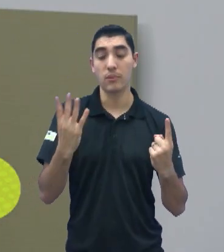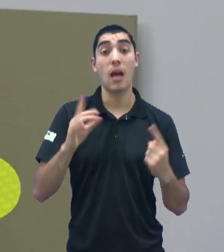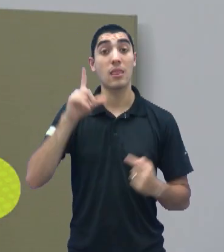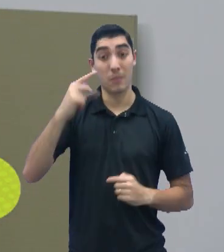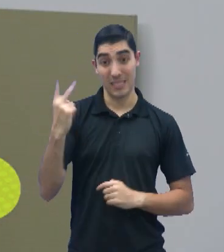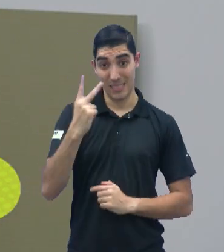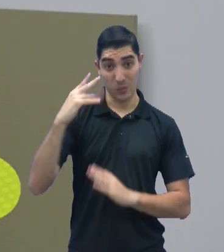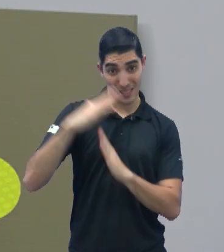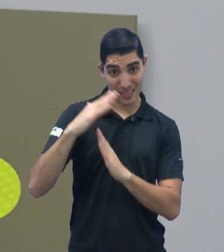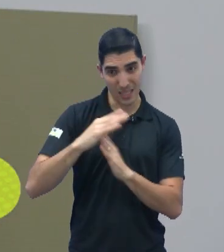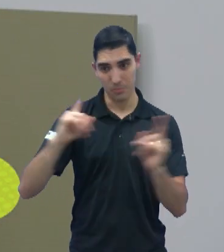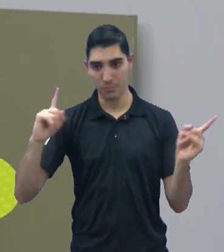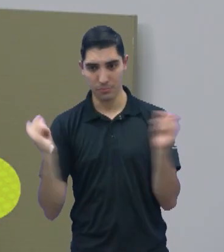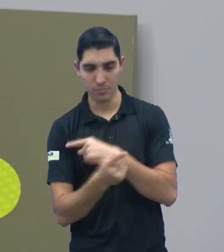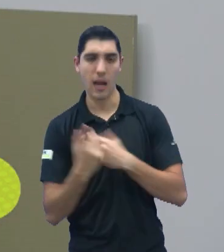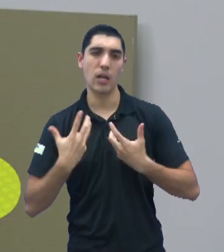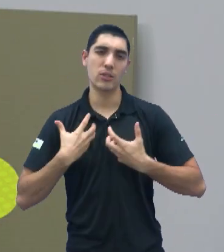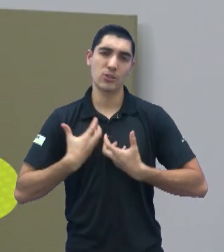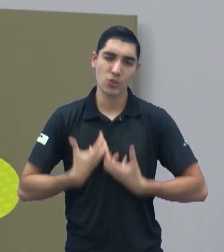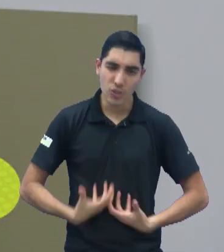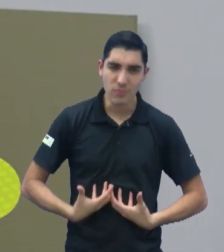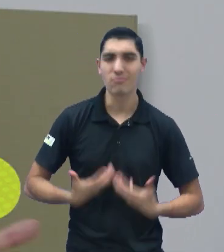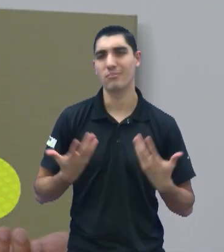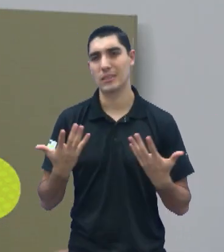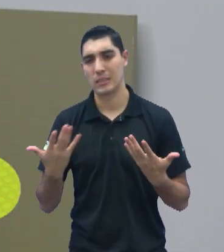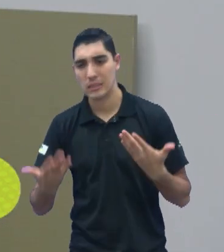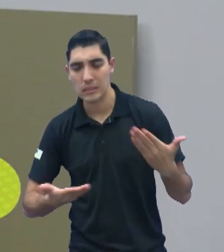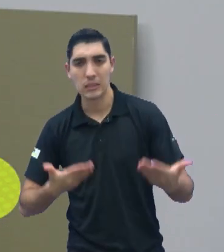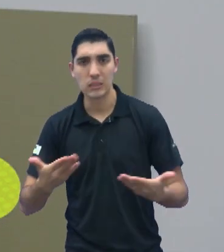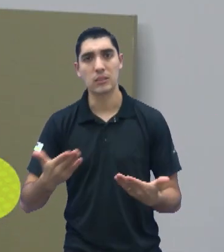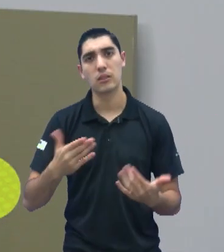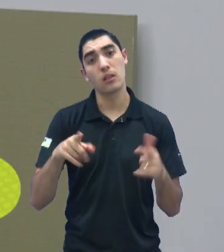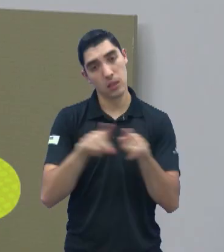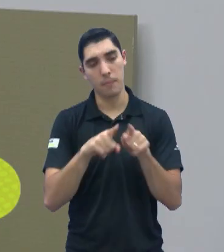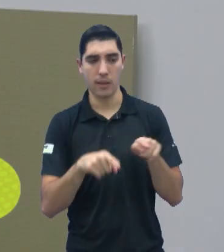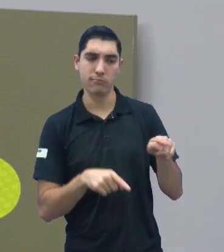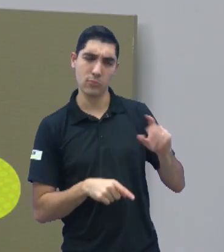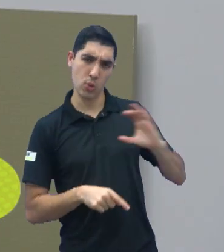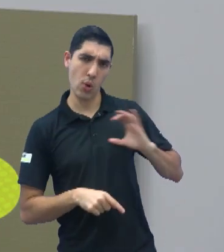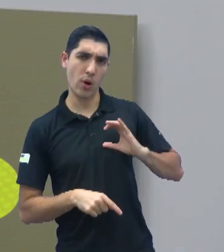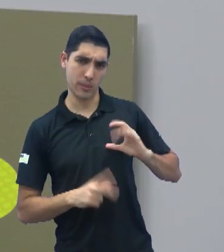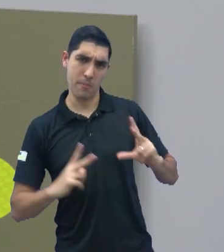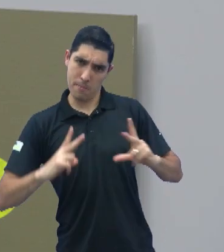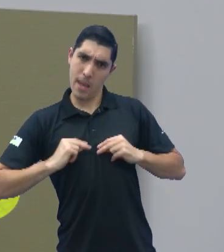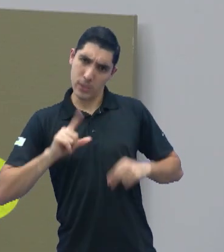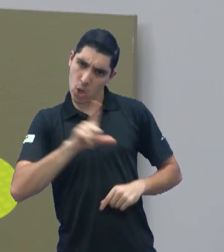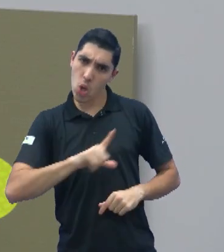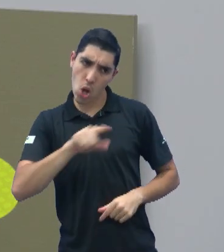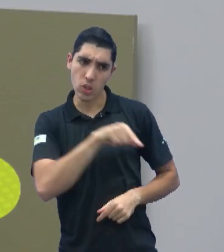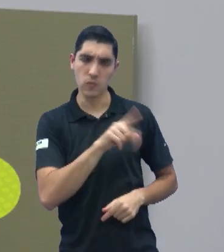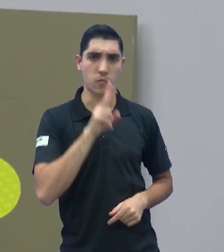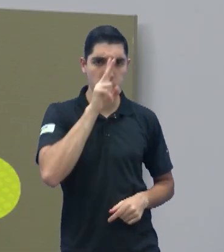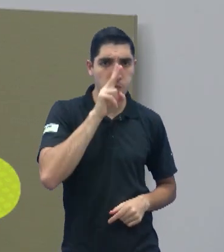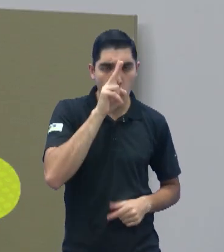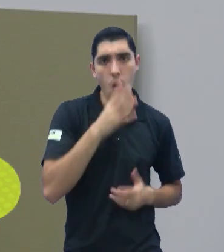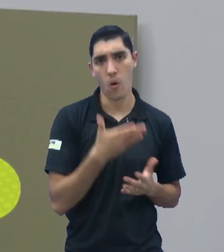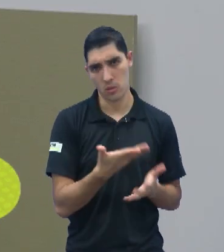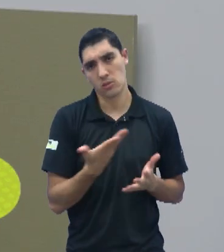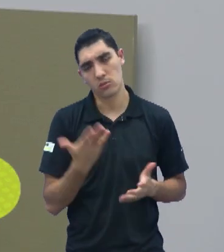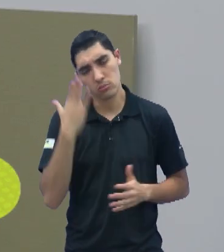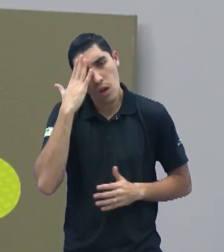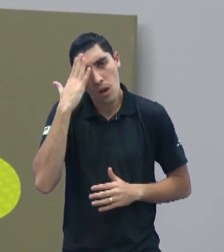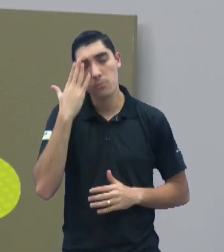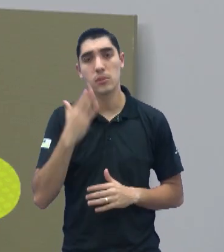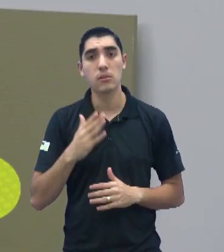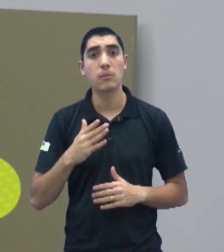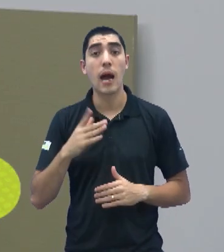gente sentiu cansaço, tudo mais, claro, sem tirar o mérito do Corinthians, que também tem muito mérito, né? E eles fizeram por merecer, e aí, quando